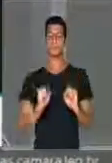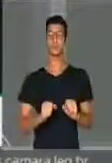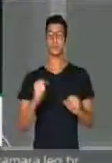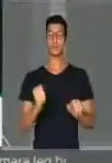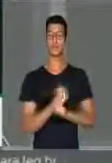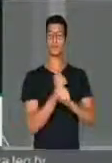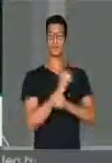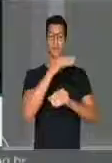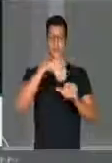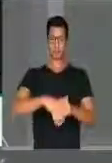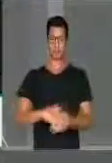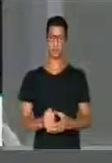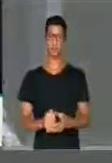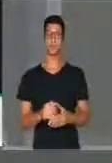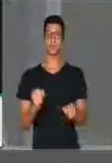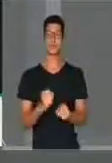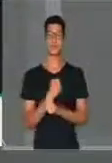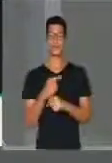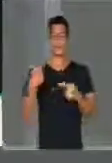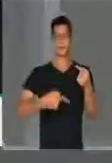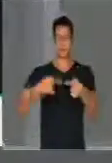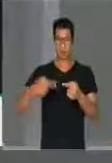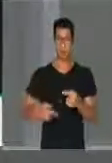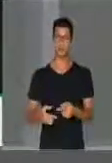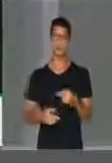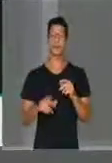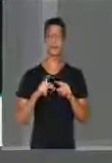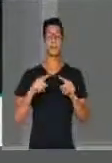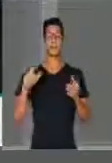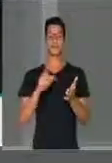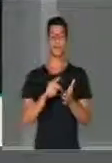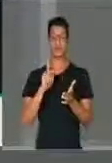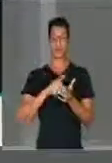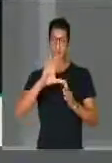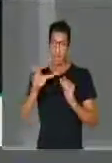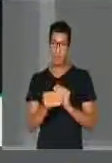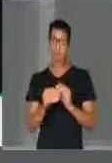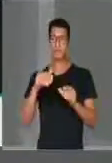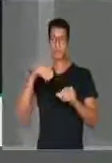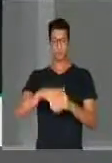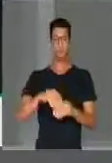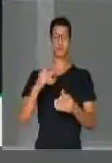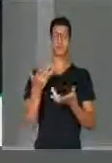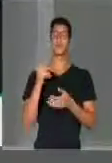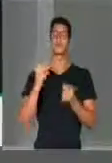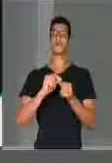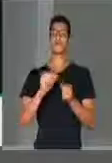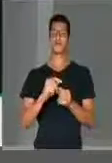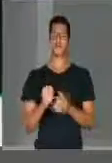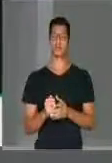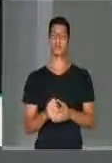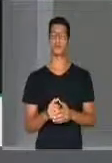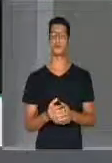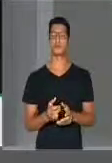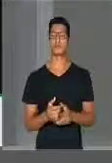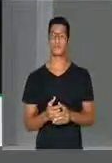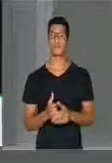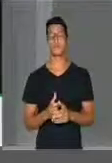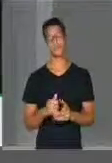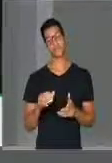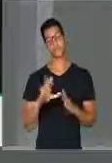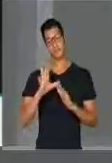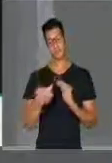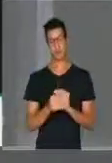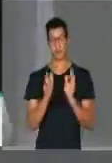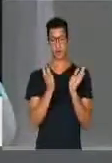ser uma reforma eleitoral, uma reforma política. Na verdade, é um arremendo eleitoral que está querendo fazer. A